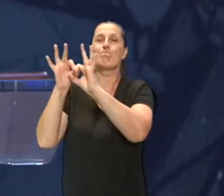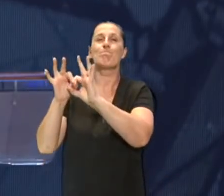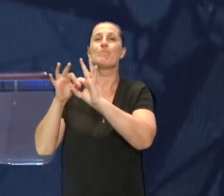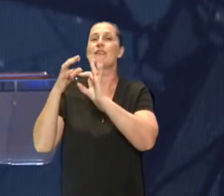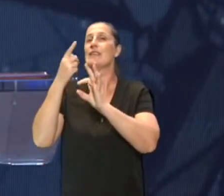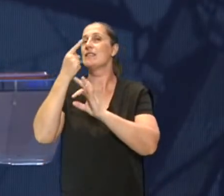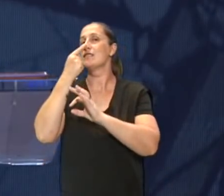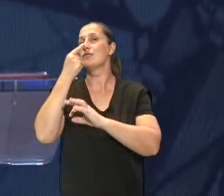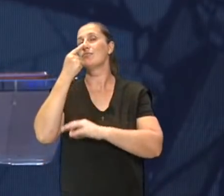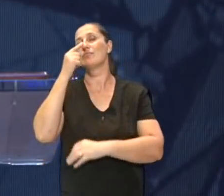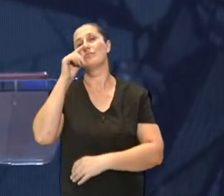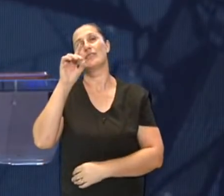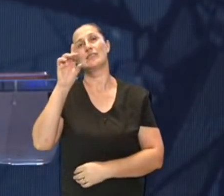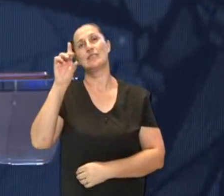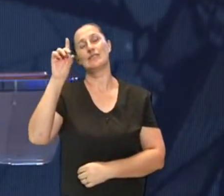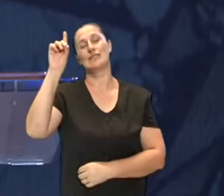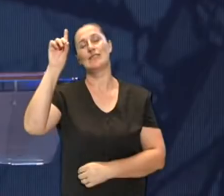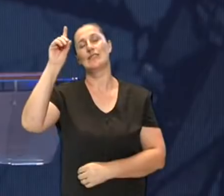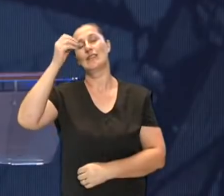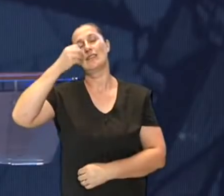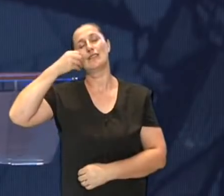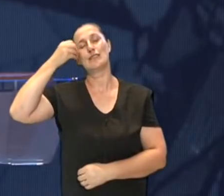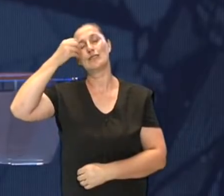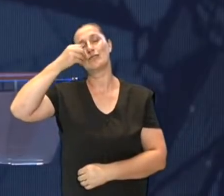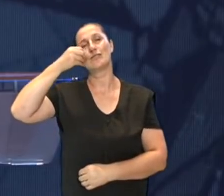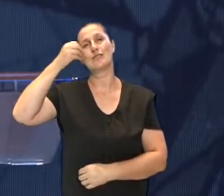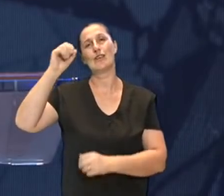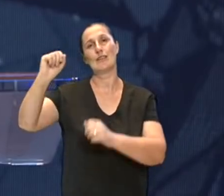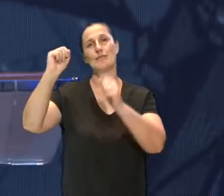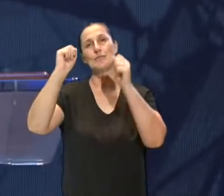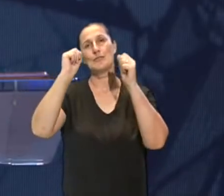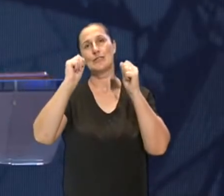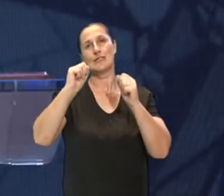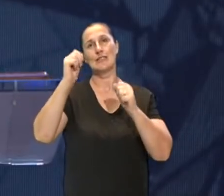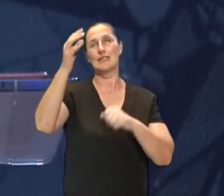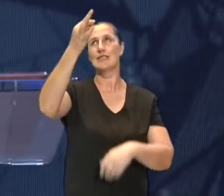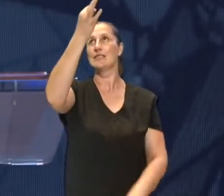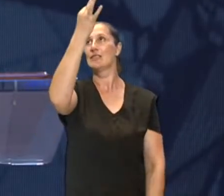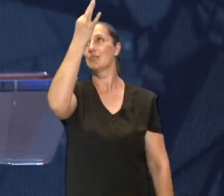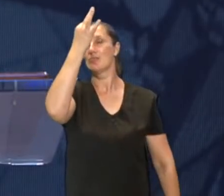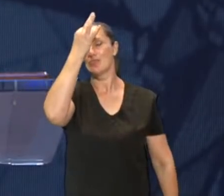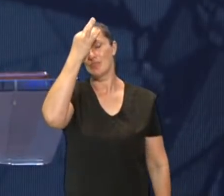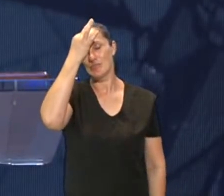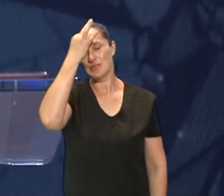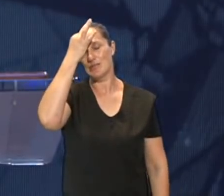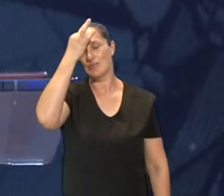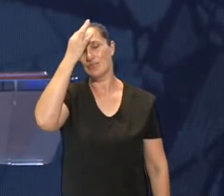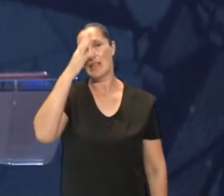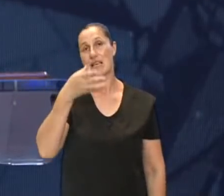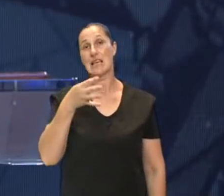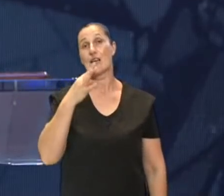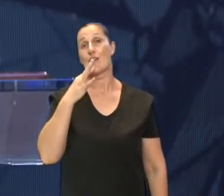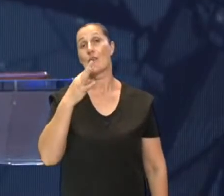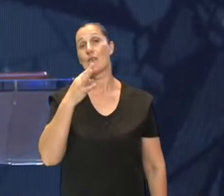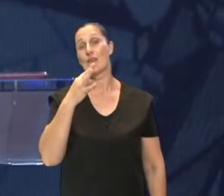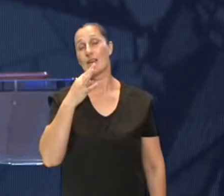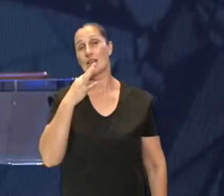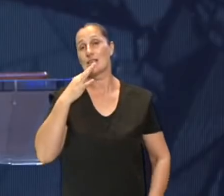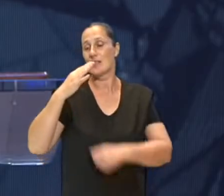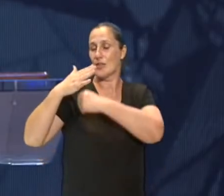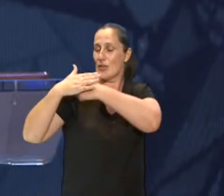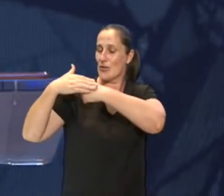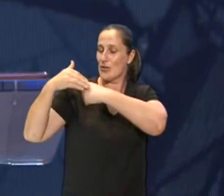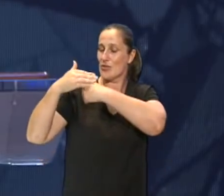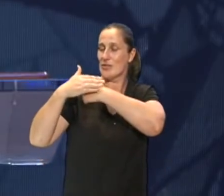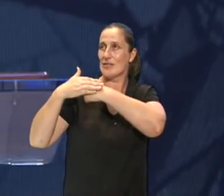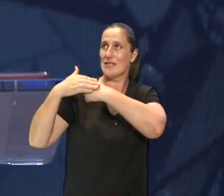Todo-Poderoso, a desfrutar do poder do Espírito na nossa vida, a conhecer a consolação